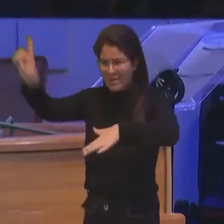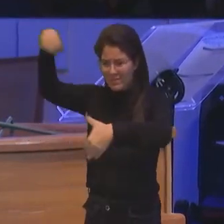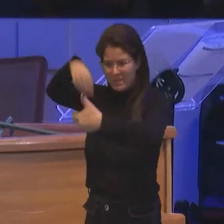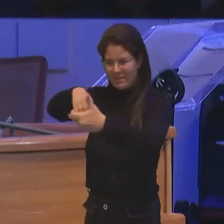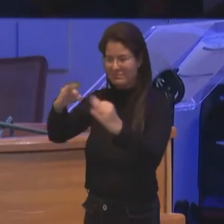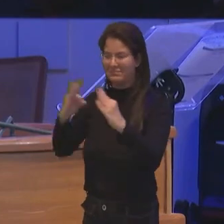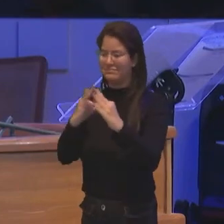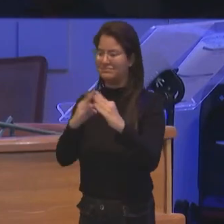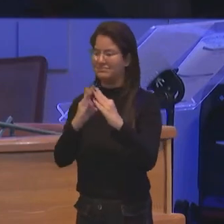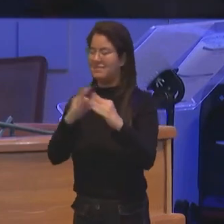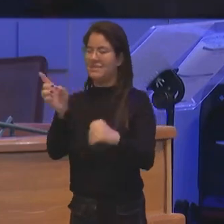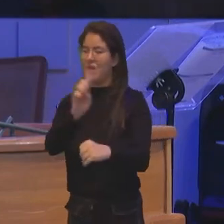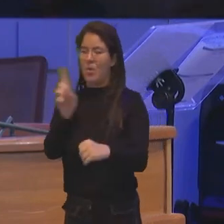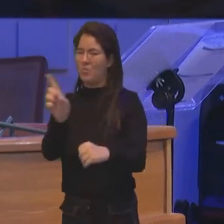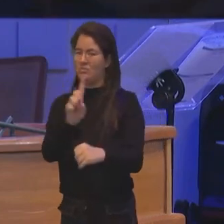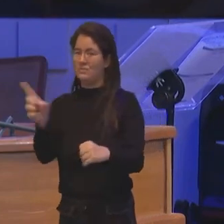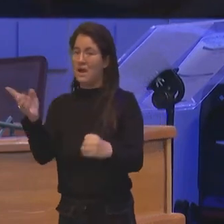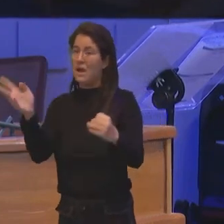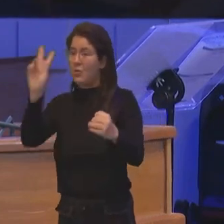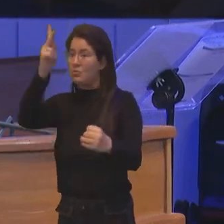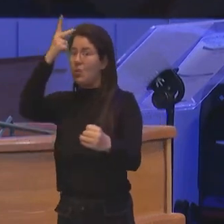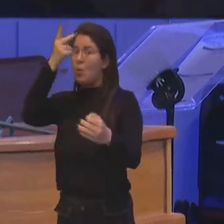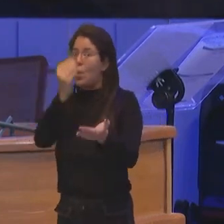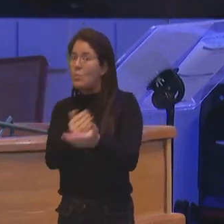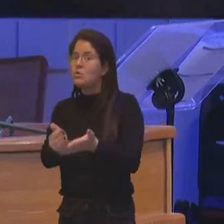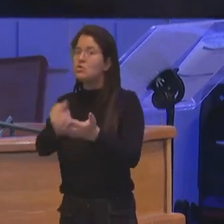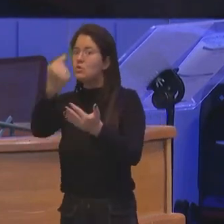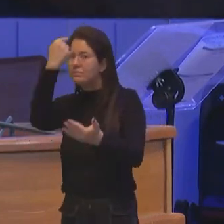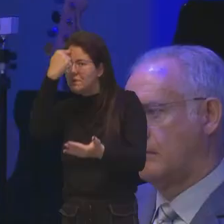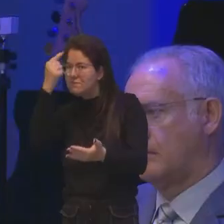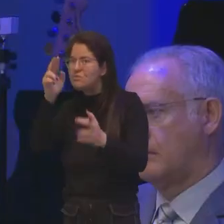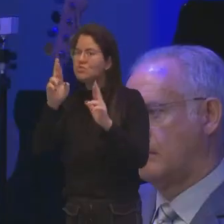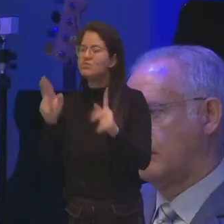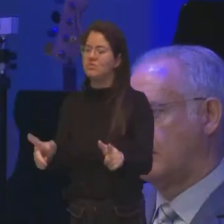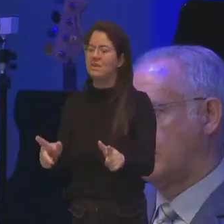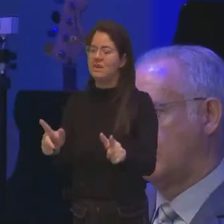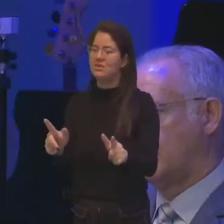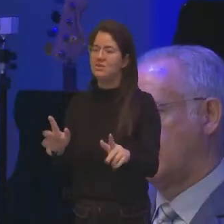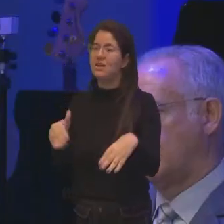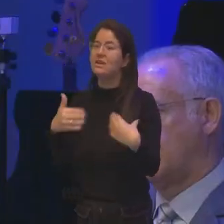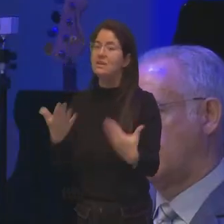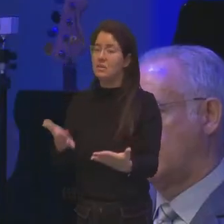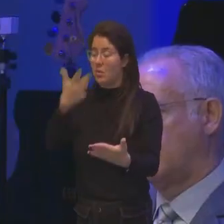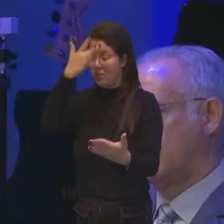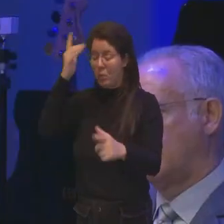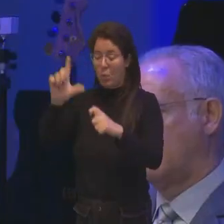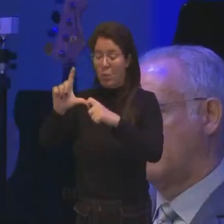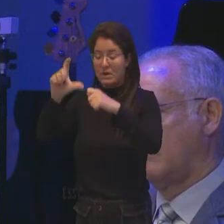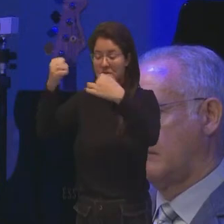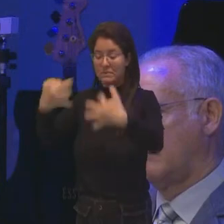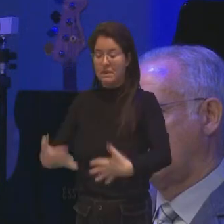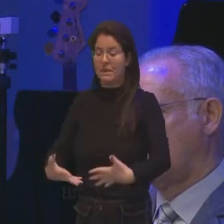E então Lucas diz: diariamente perseveravam unânimes no templo,